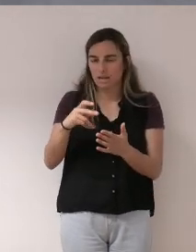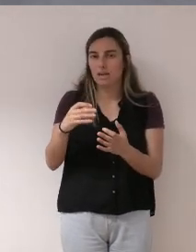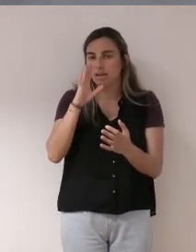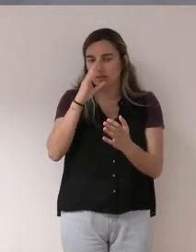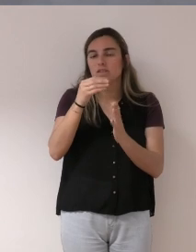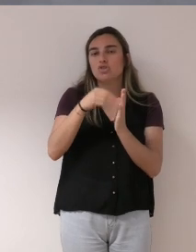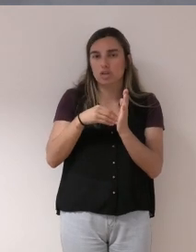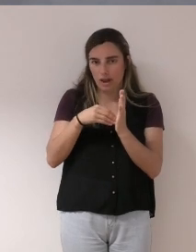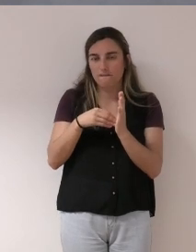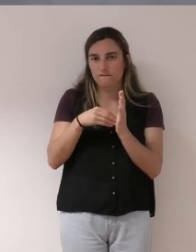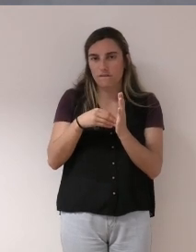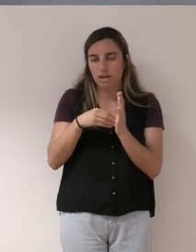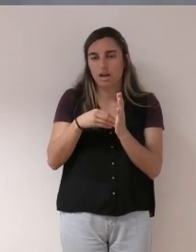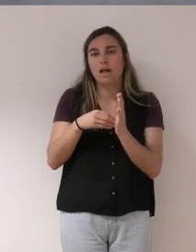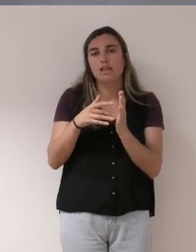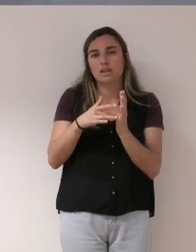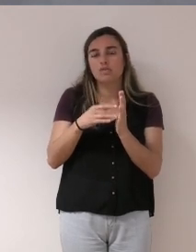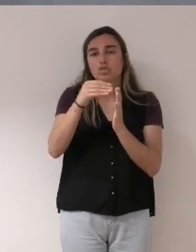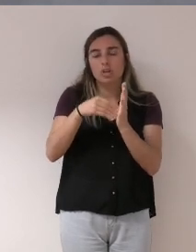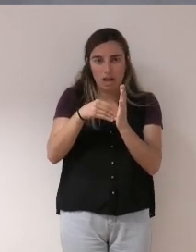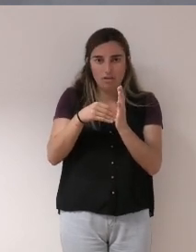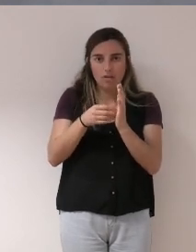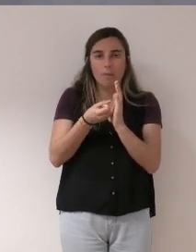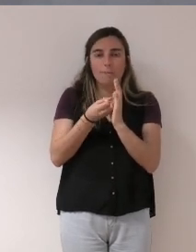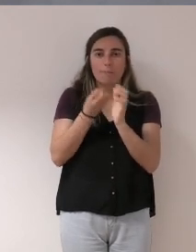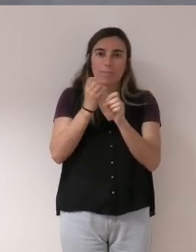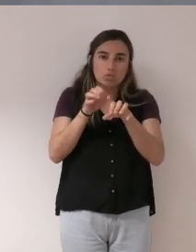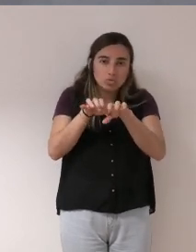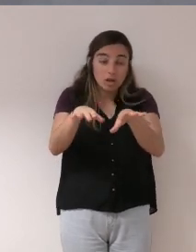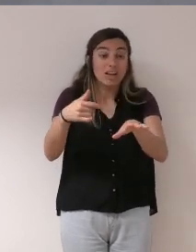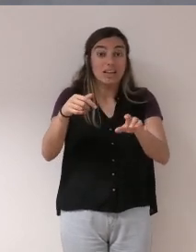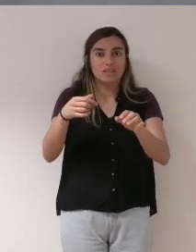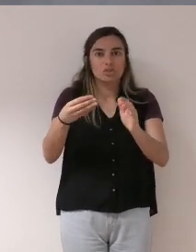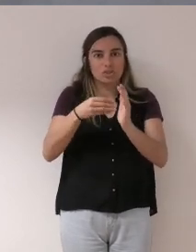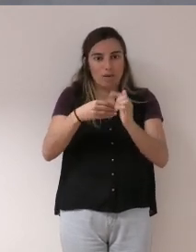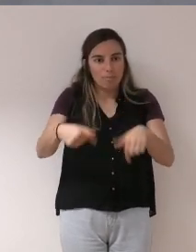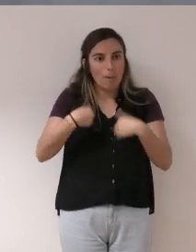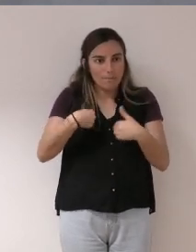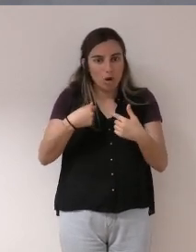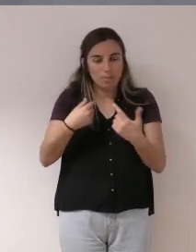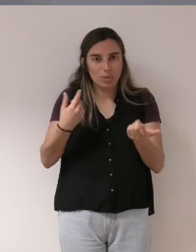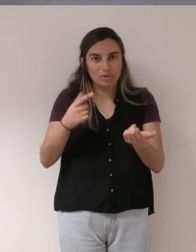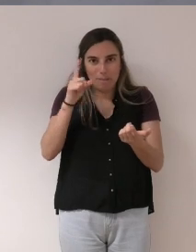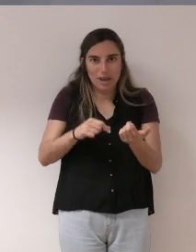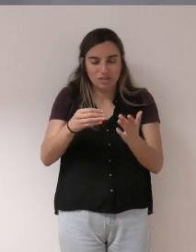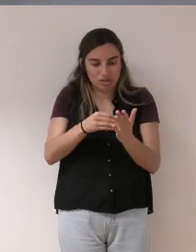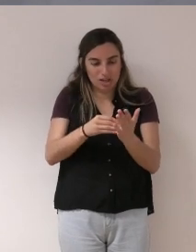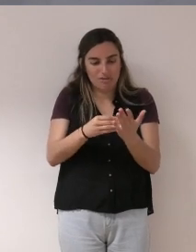eu, escrevo para os outros. Ou seja, escrevo para mim próprio. Eu acho que o Wellington estava a dizer isso.